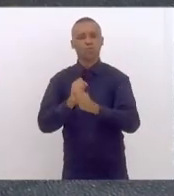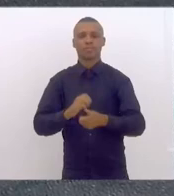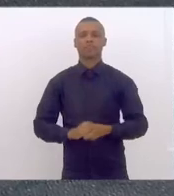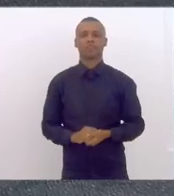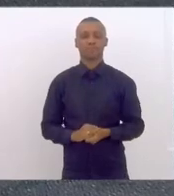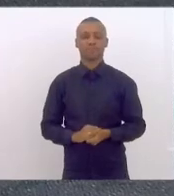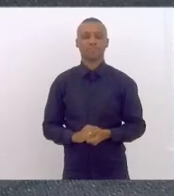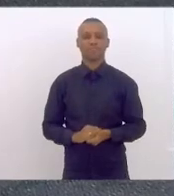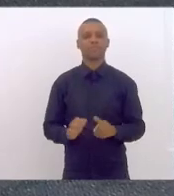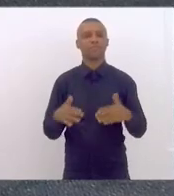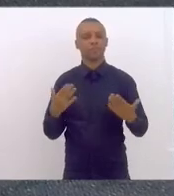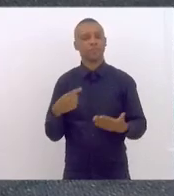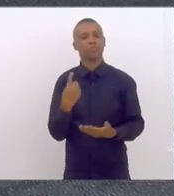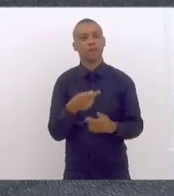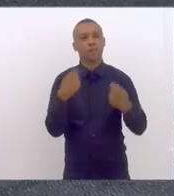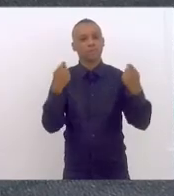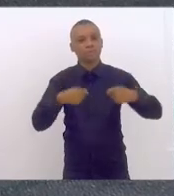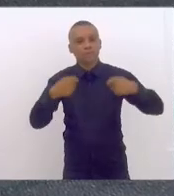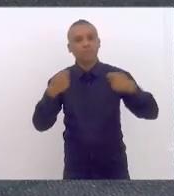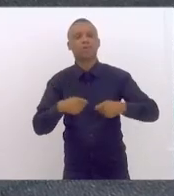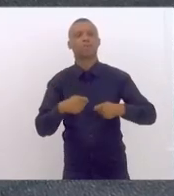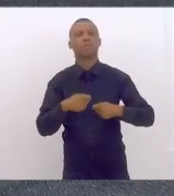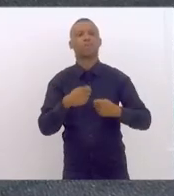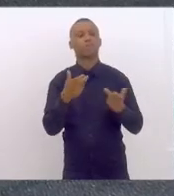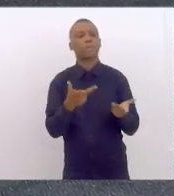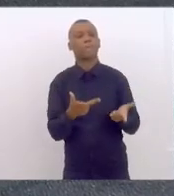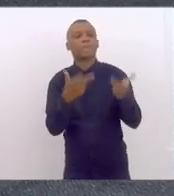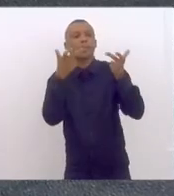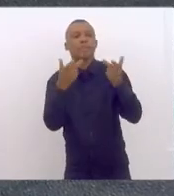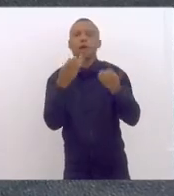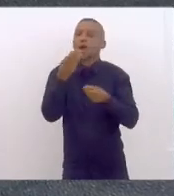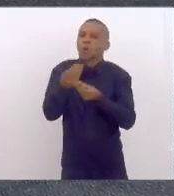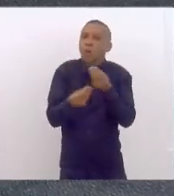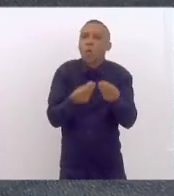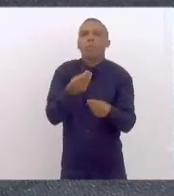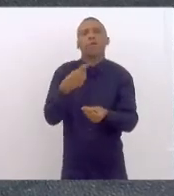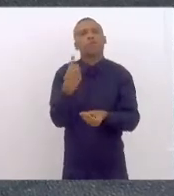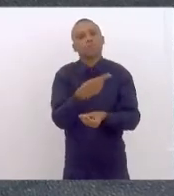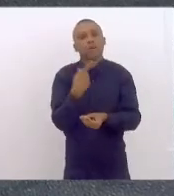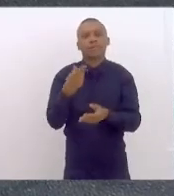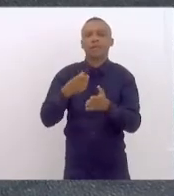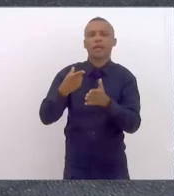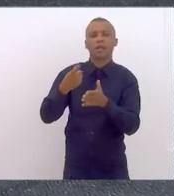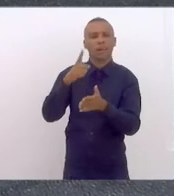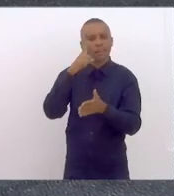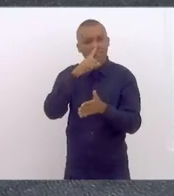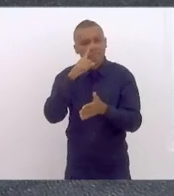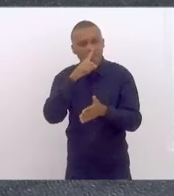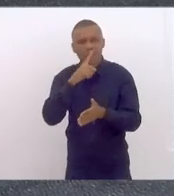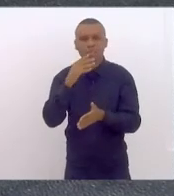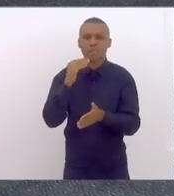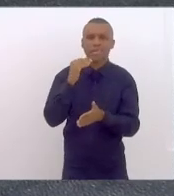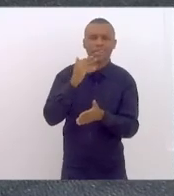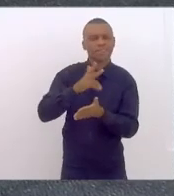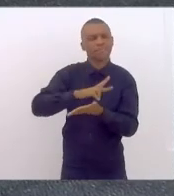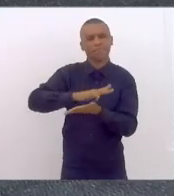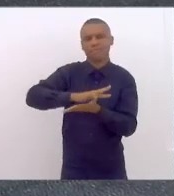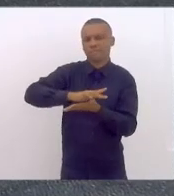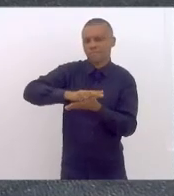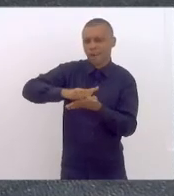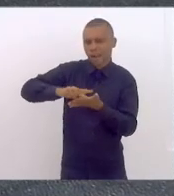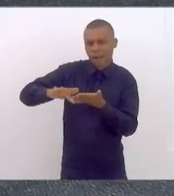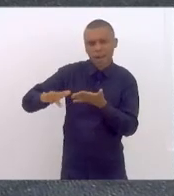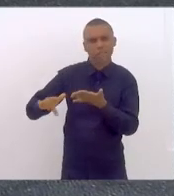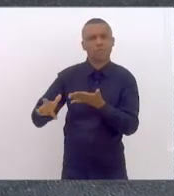a gente tem que olhar ver onde é que tá os nossos erros que são vários que não são